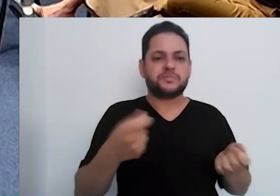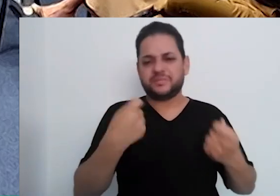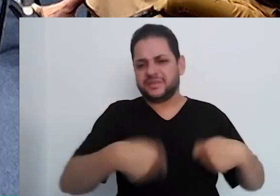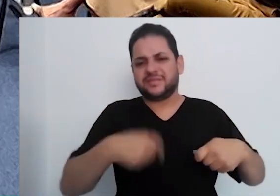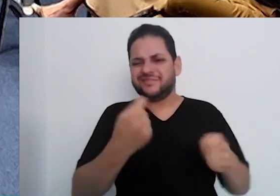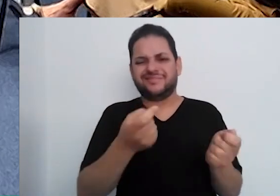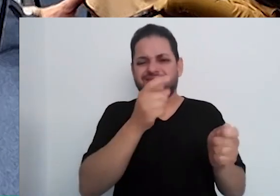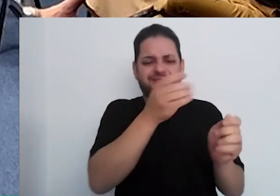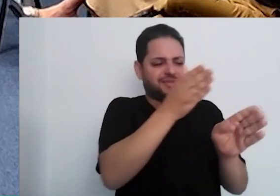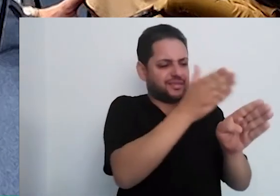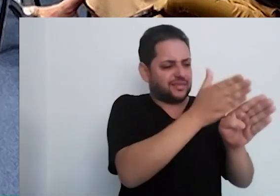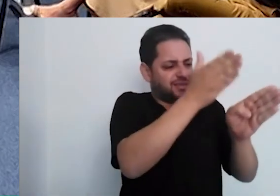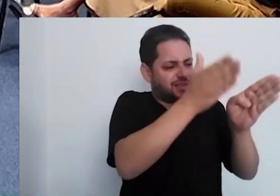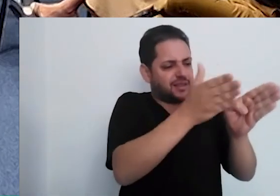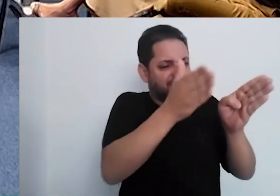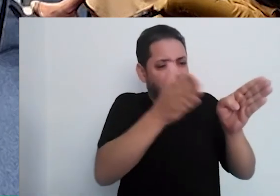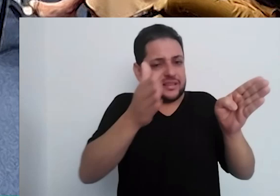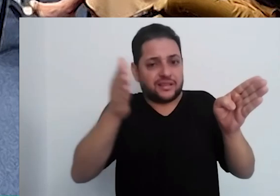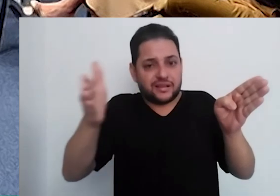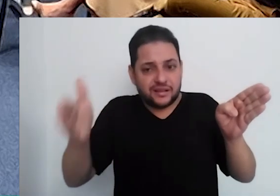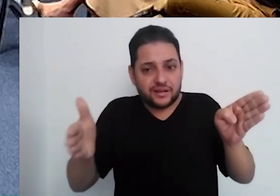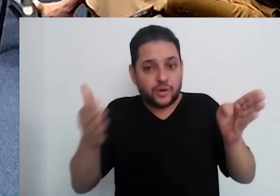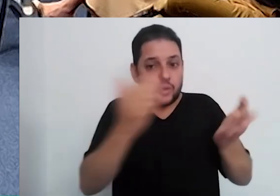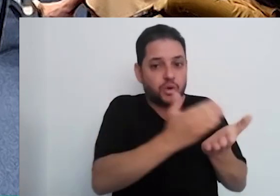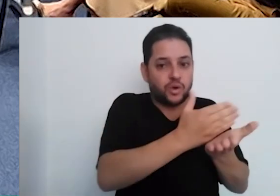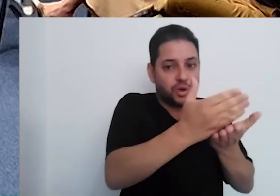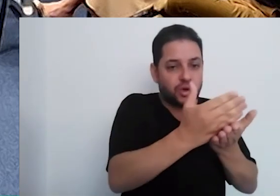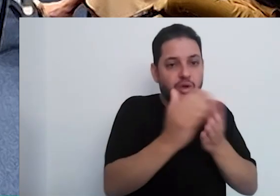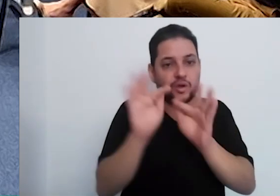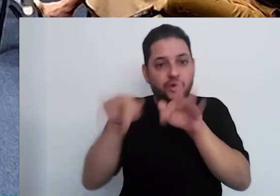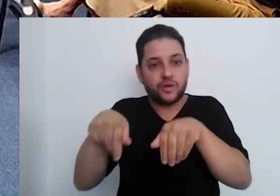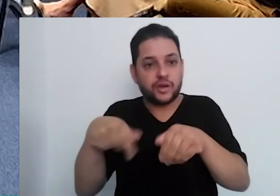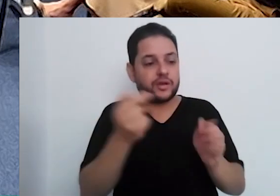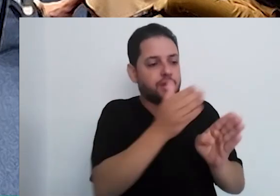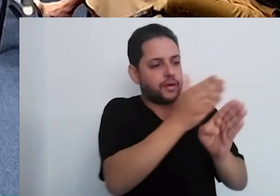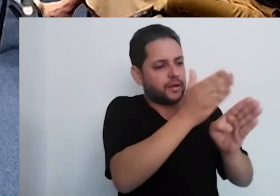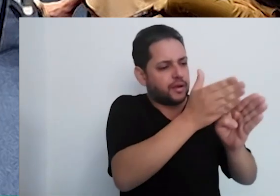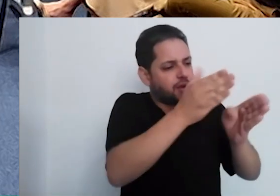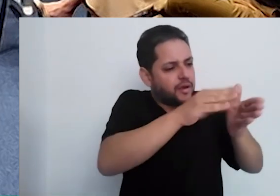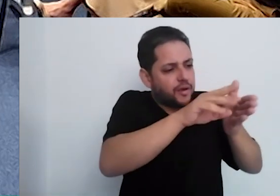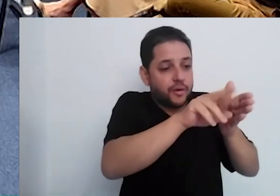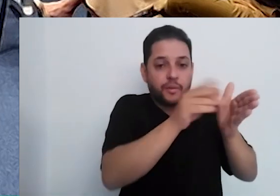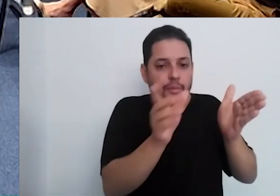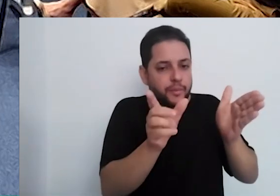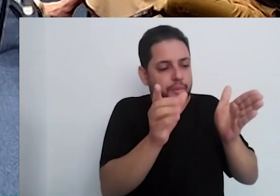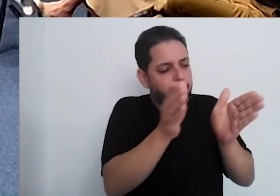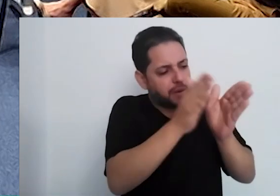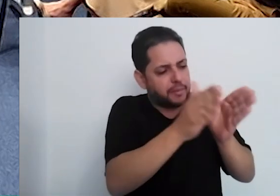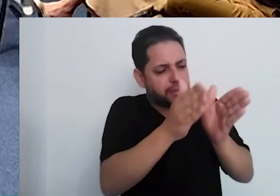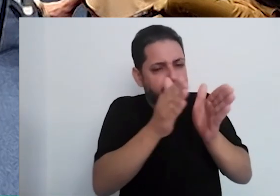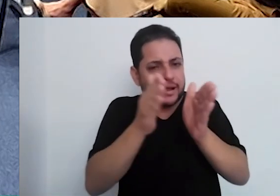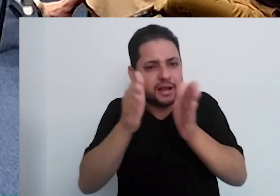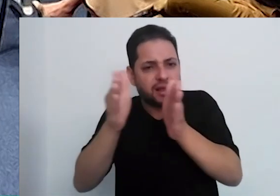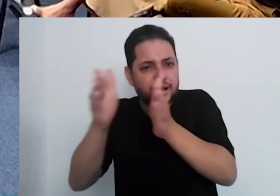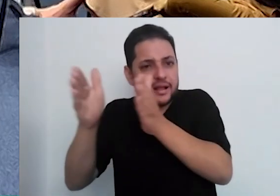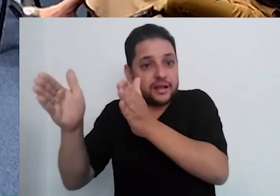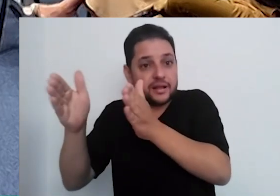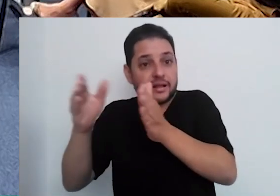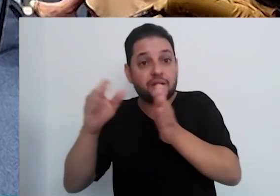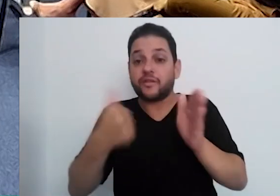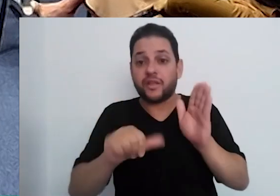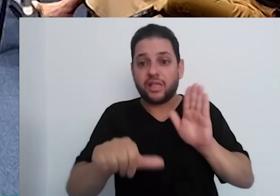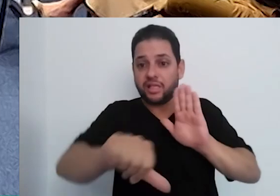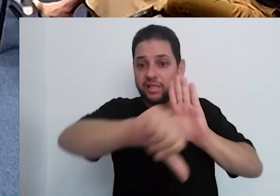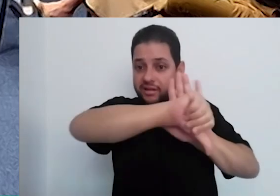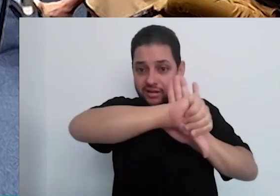história que tem começo meio e fim você tem uma série de elementos que faz com que as pessoas queiram a gente não tá falando do crime na verdade a gente fala do crime no primeiro